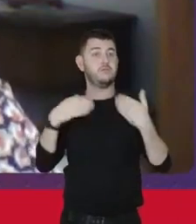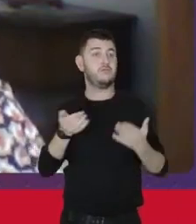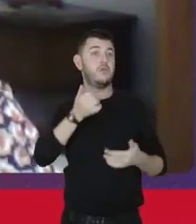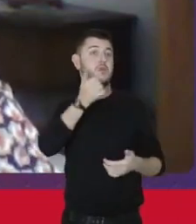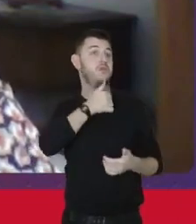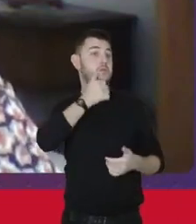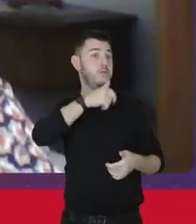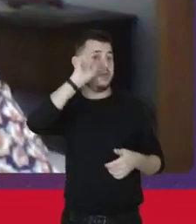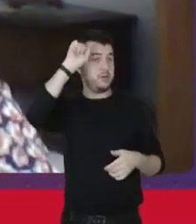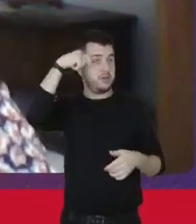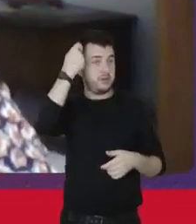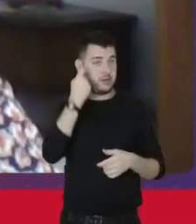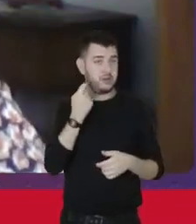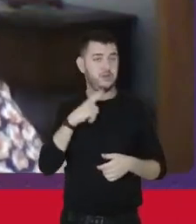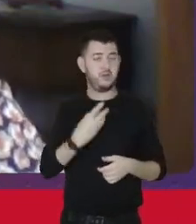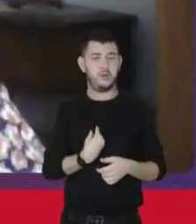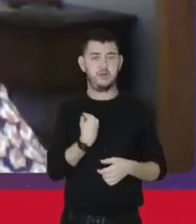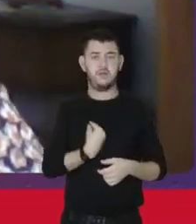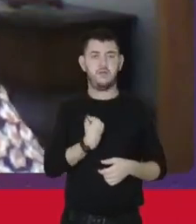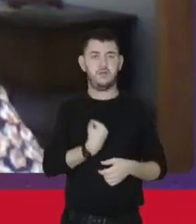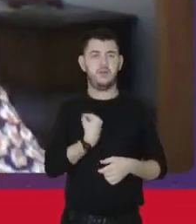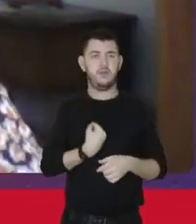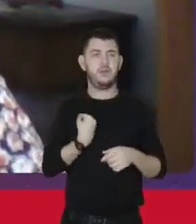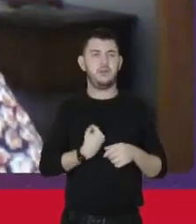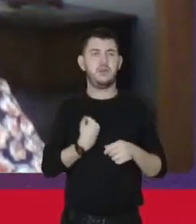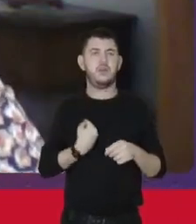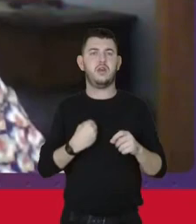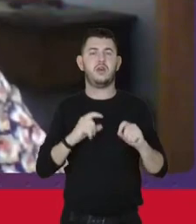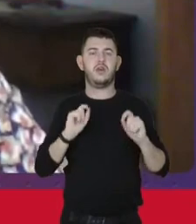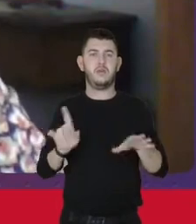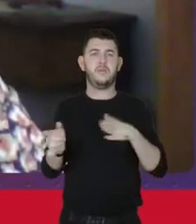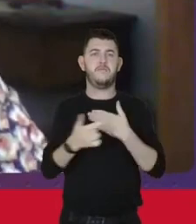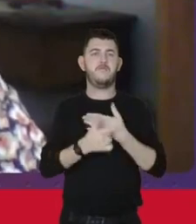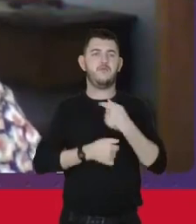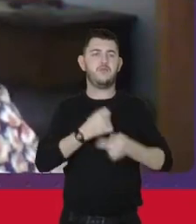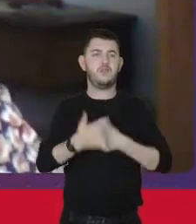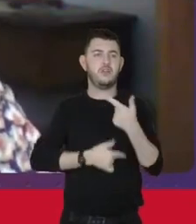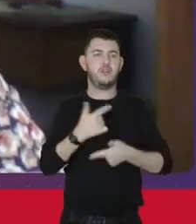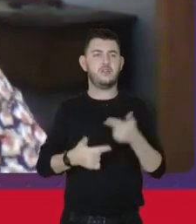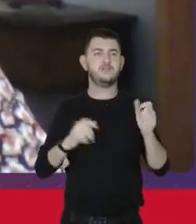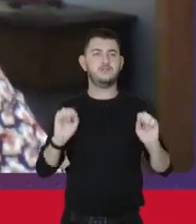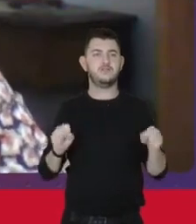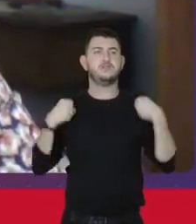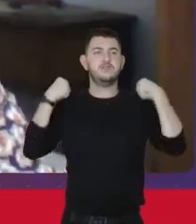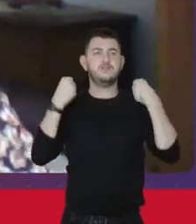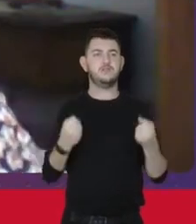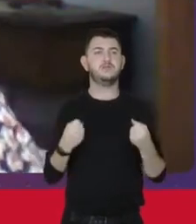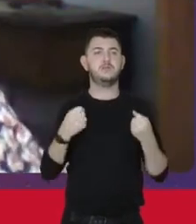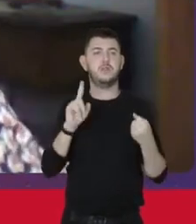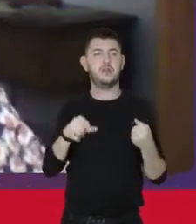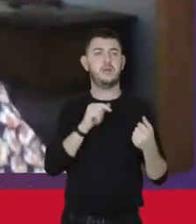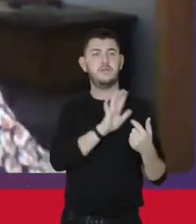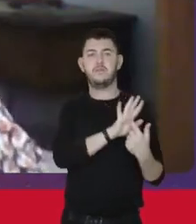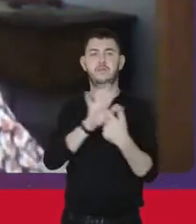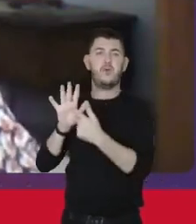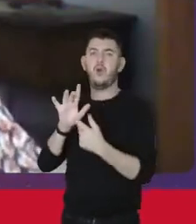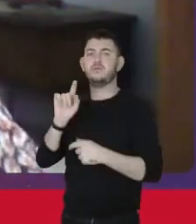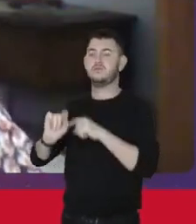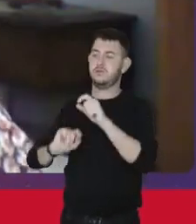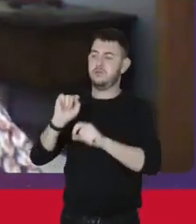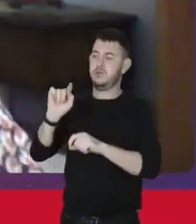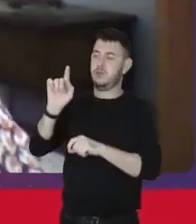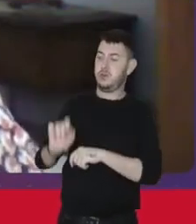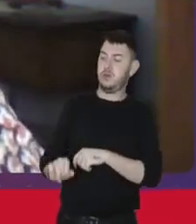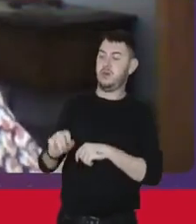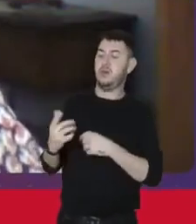mulheres negras foram forçadas a desempenhar funções que representavam, de certa forma, o